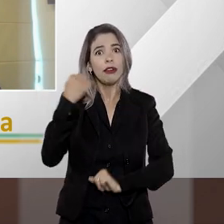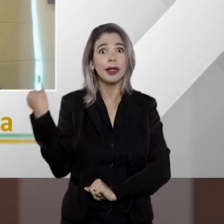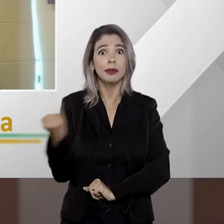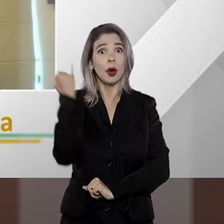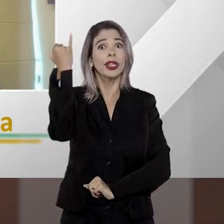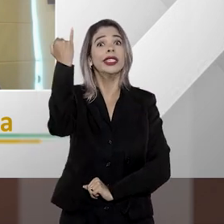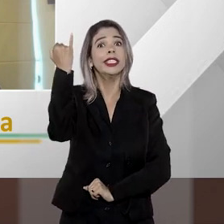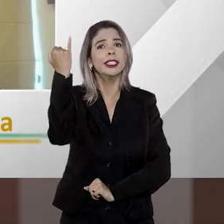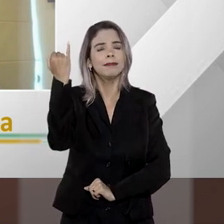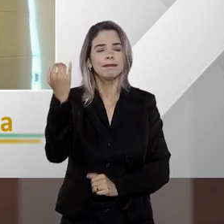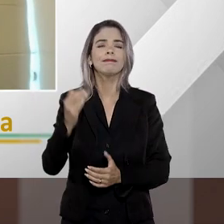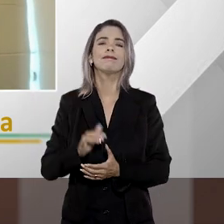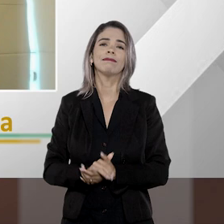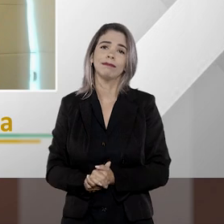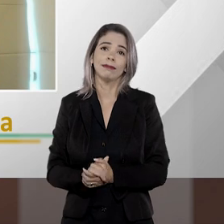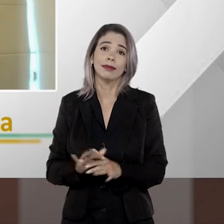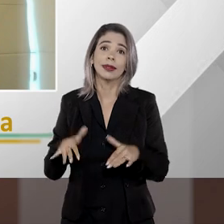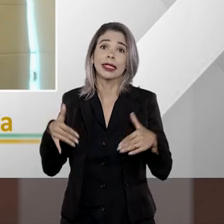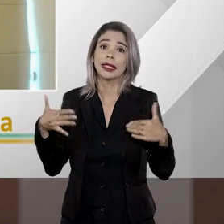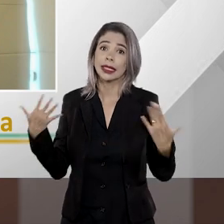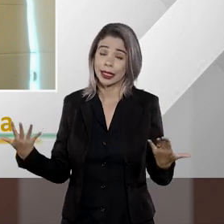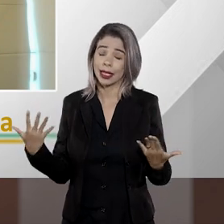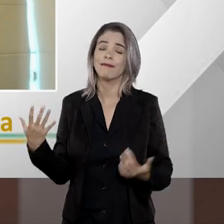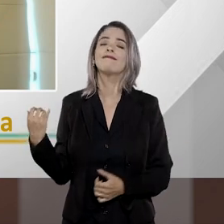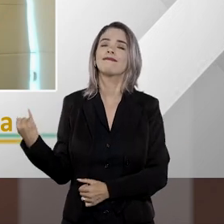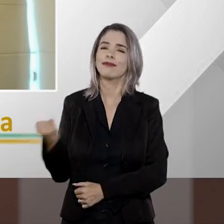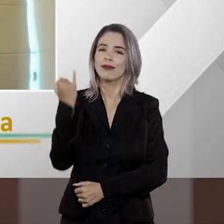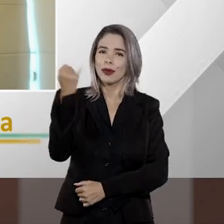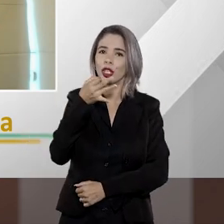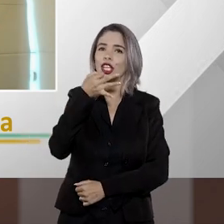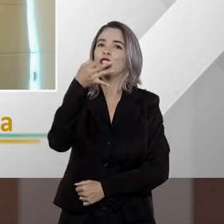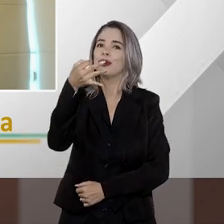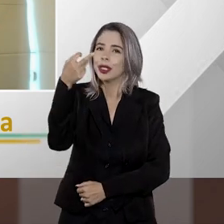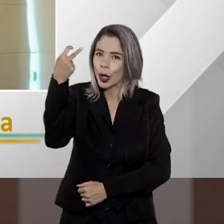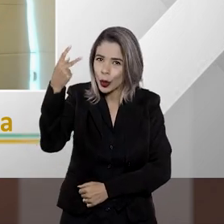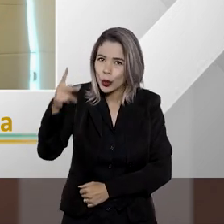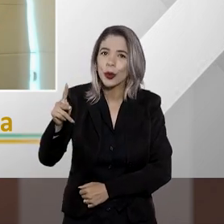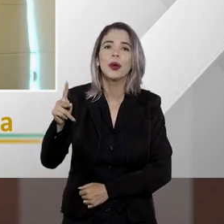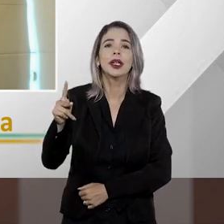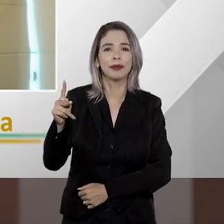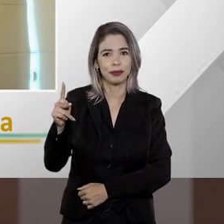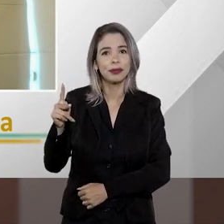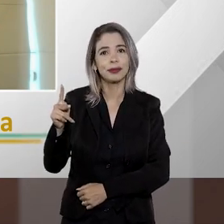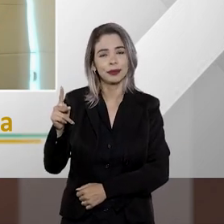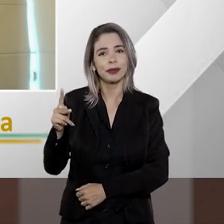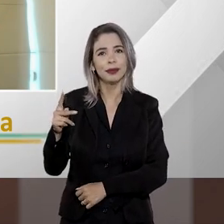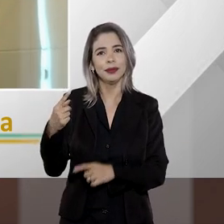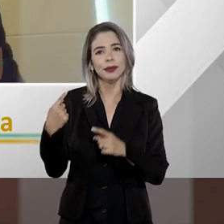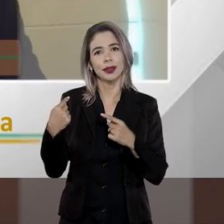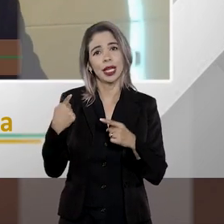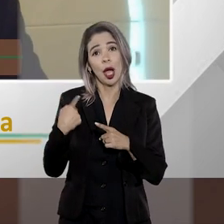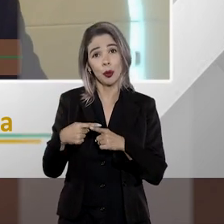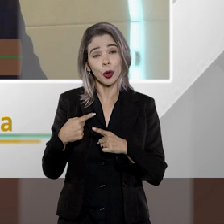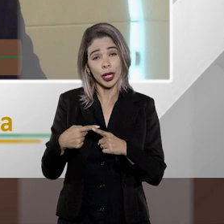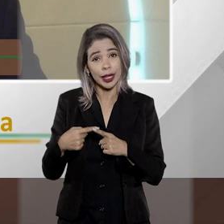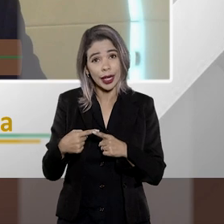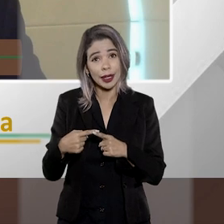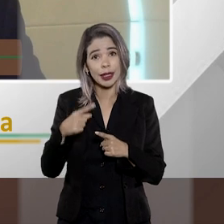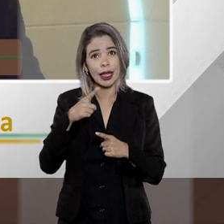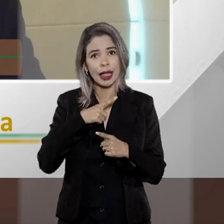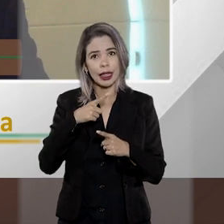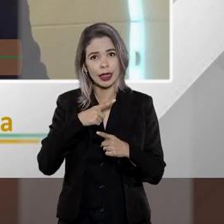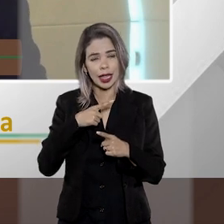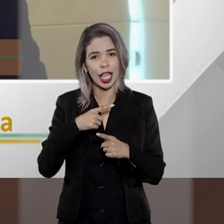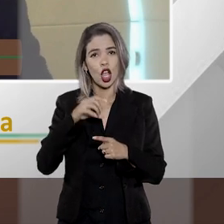Bom, nesse tema é importante, Fátima, a sua observação. Eu vou abordar essa resposta a partir